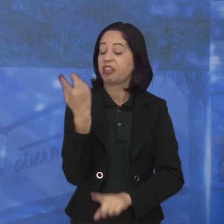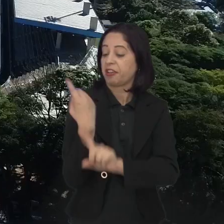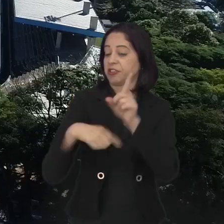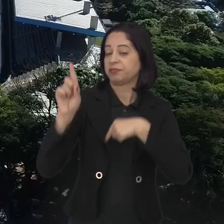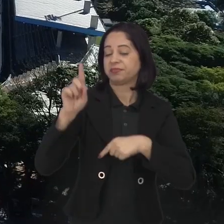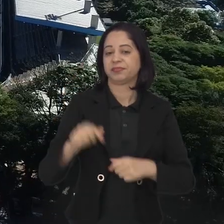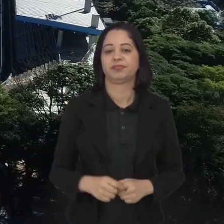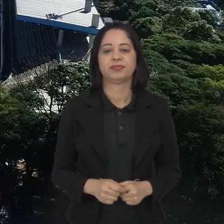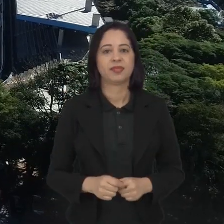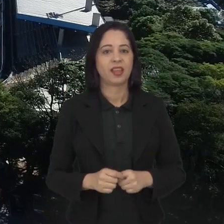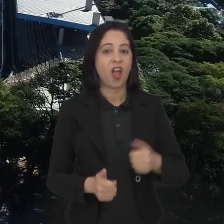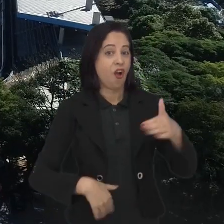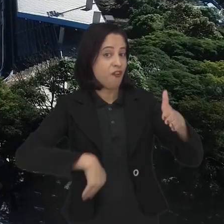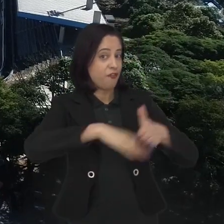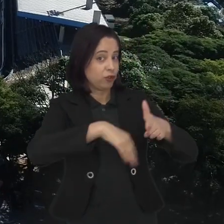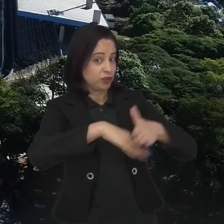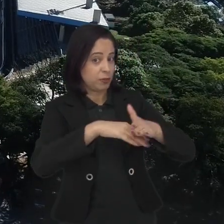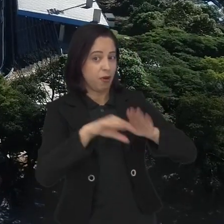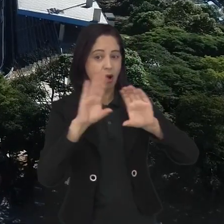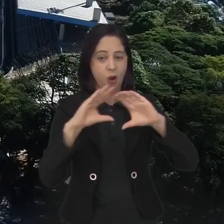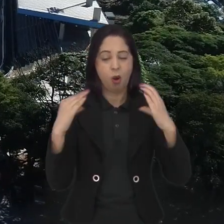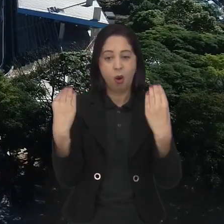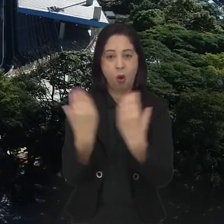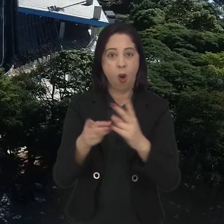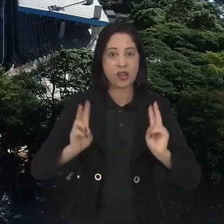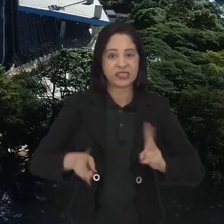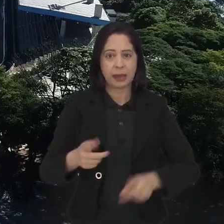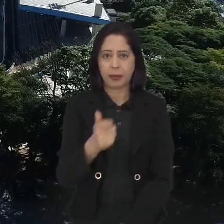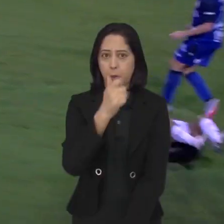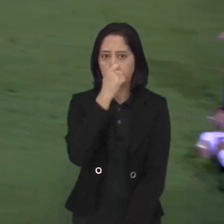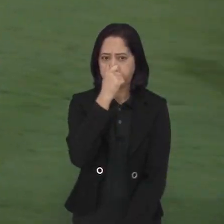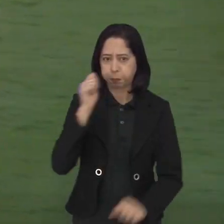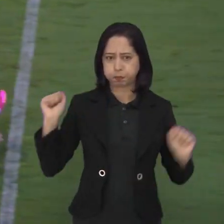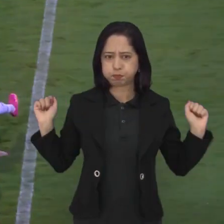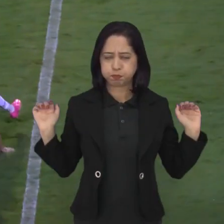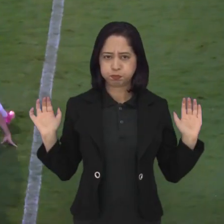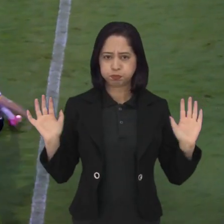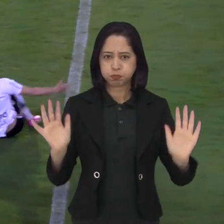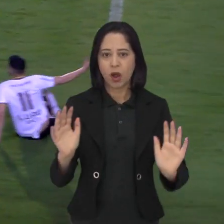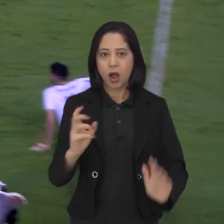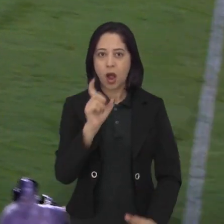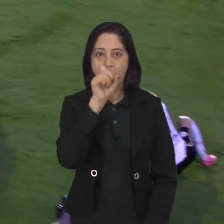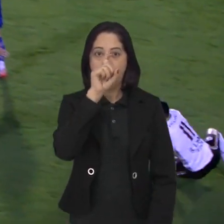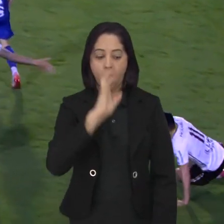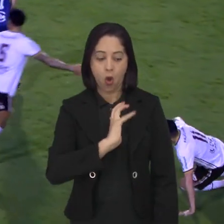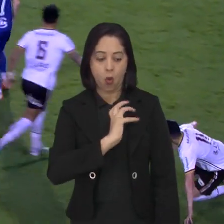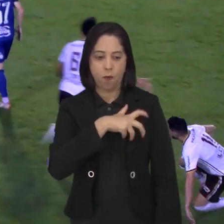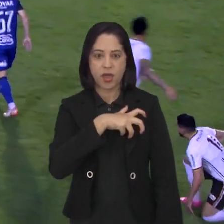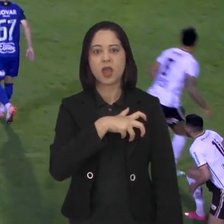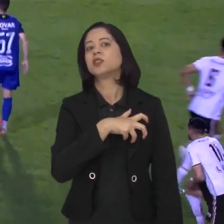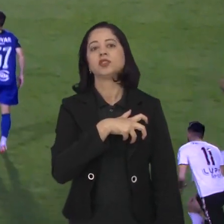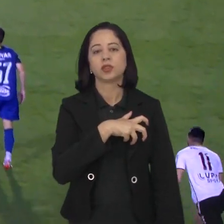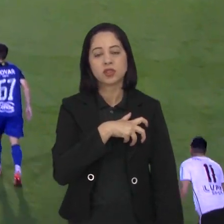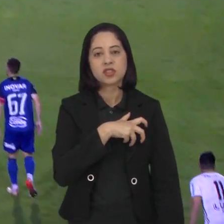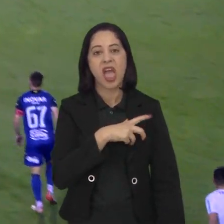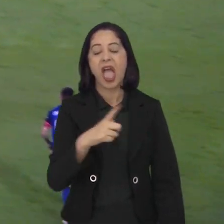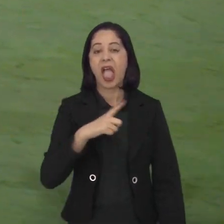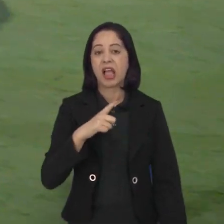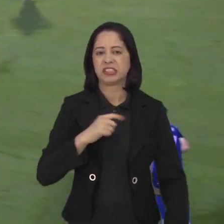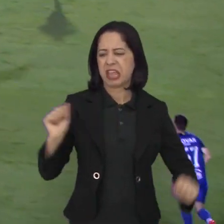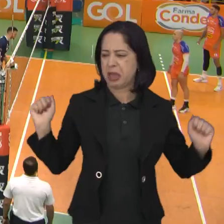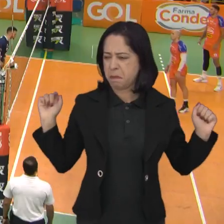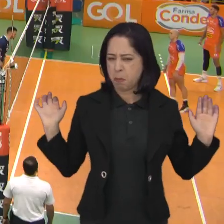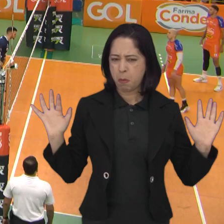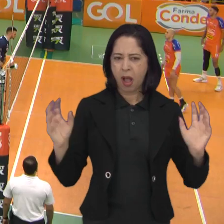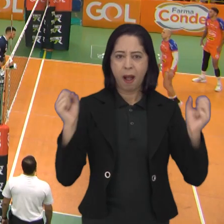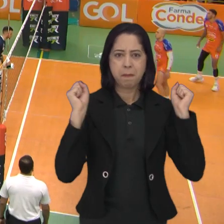oportunidade. No futebol, o Martins Pereira está sempre lotado. O São José tem a melhor média de público do Paulistão da Série